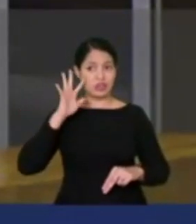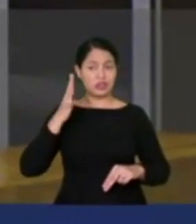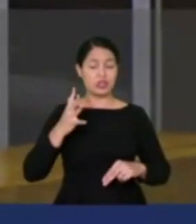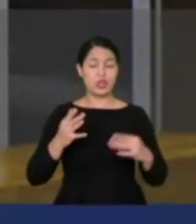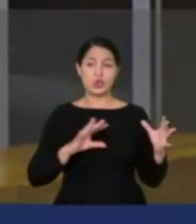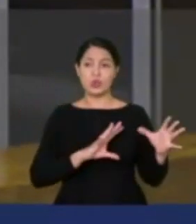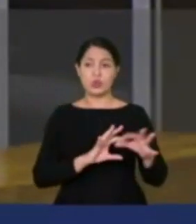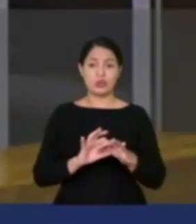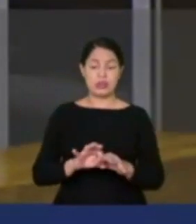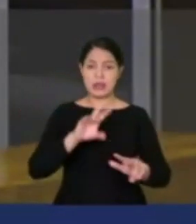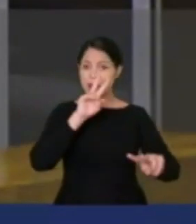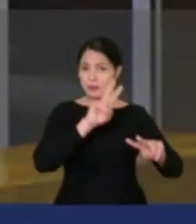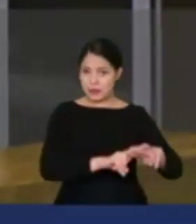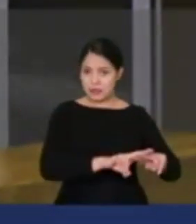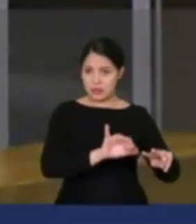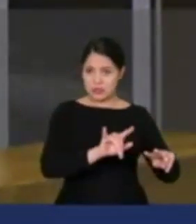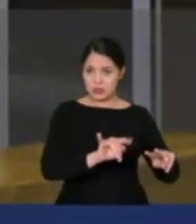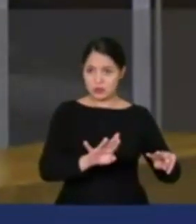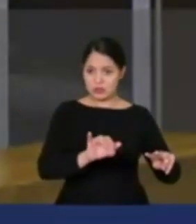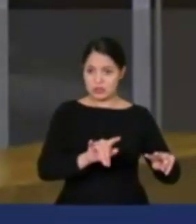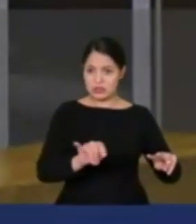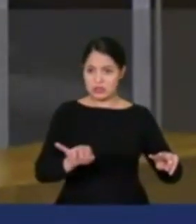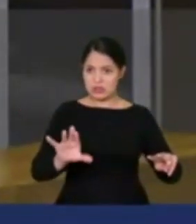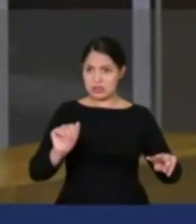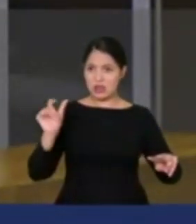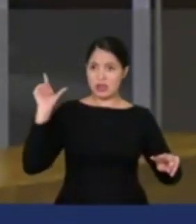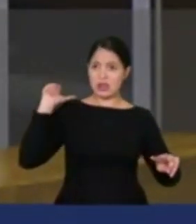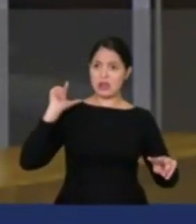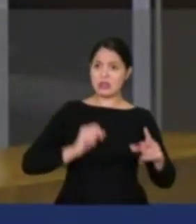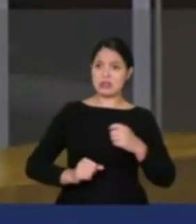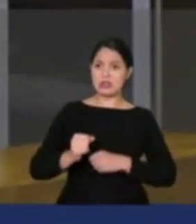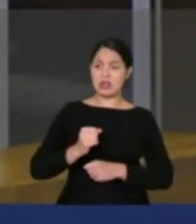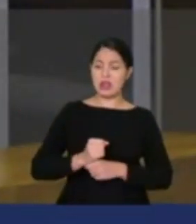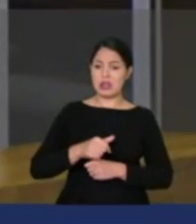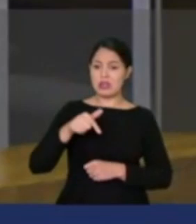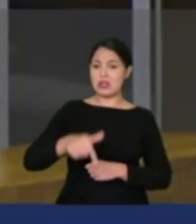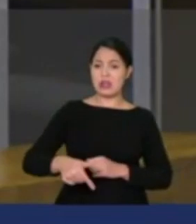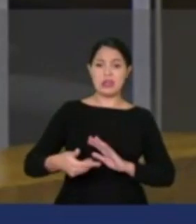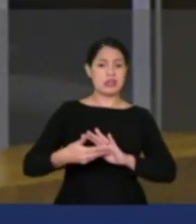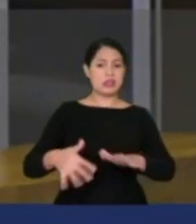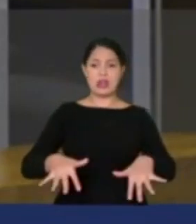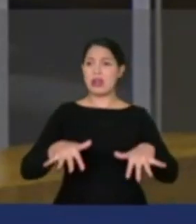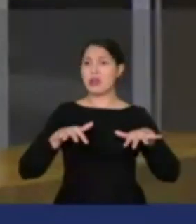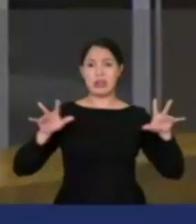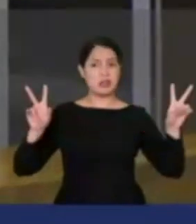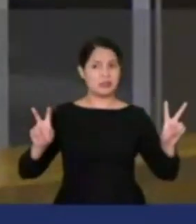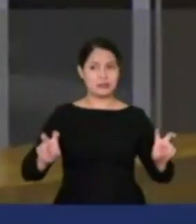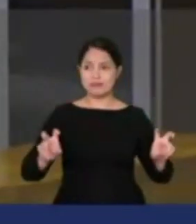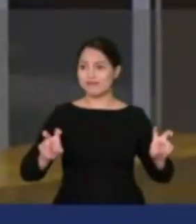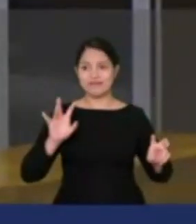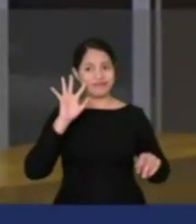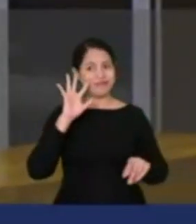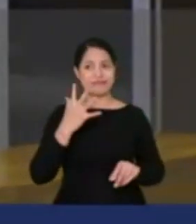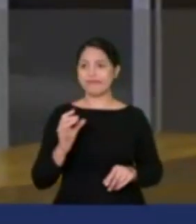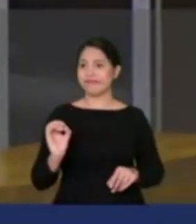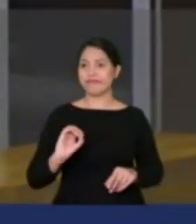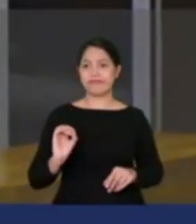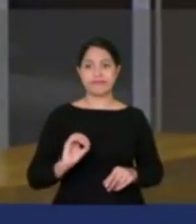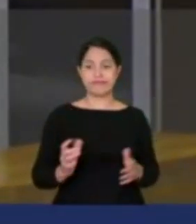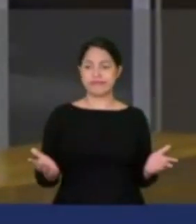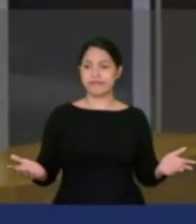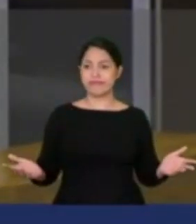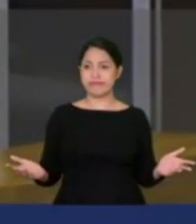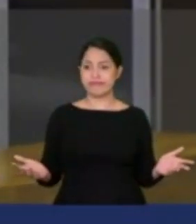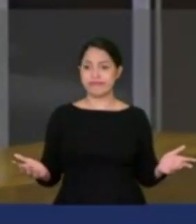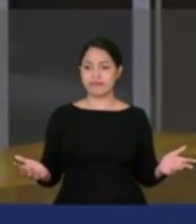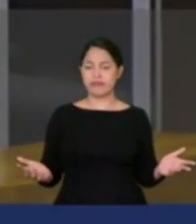segunda instância poucos anos antes, e esta Câmara não deliberou sobre o assunto. Eu quero aqui, inclusive, citar o deputado